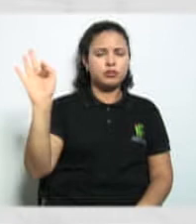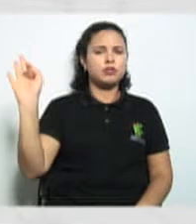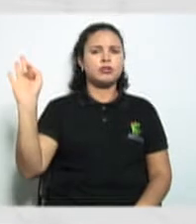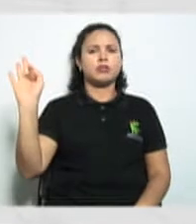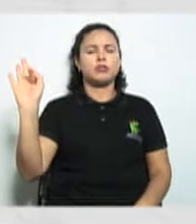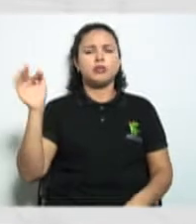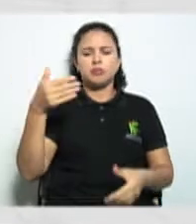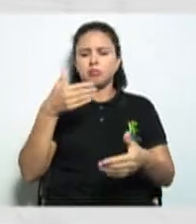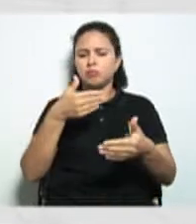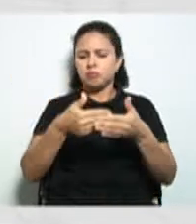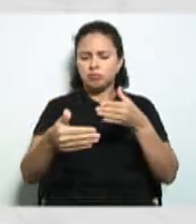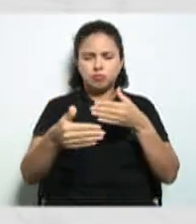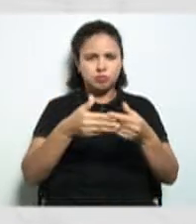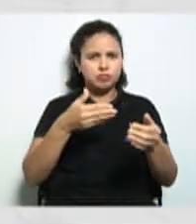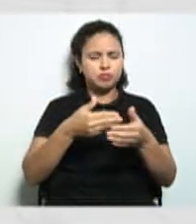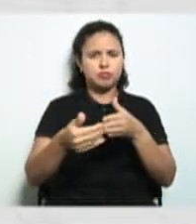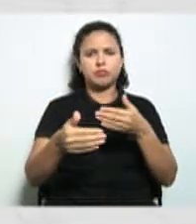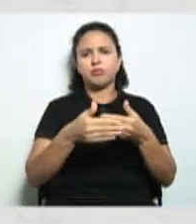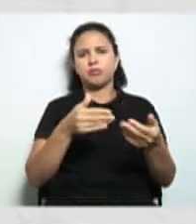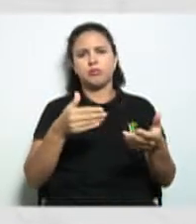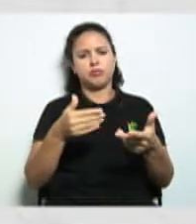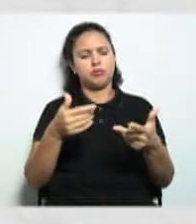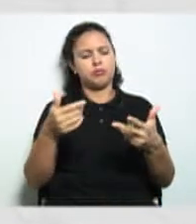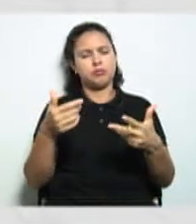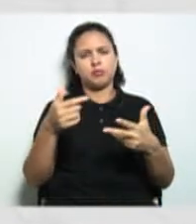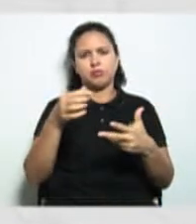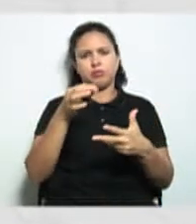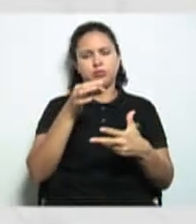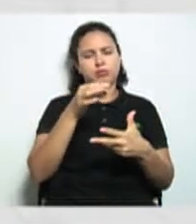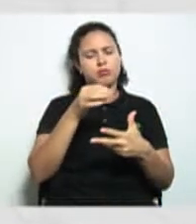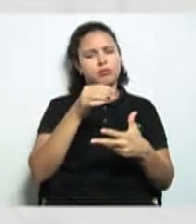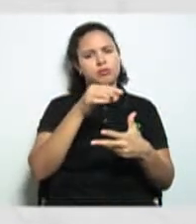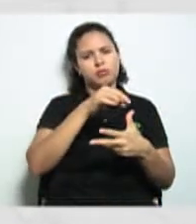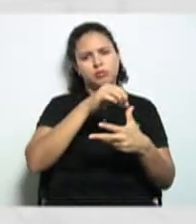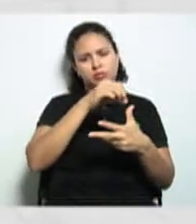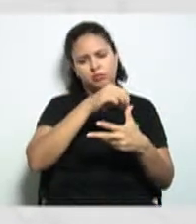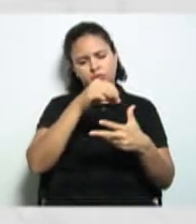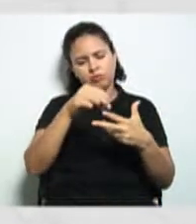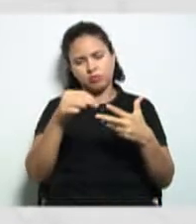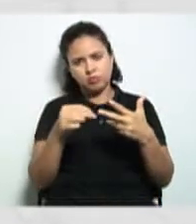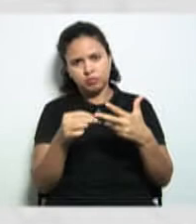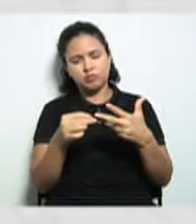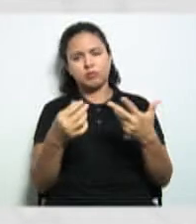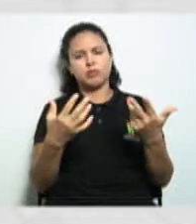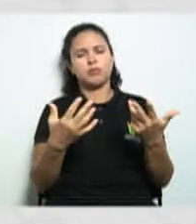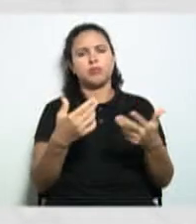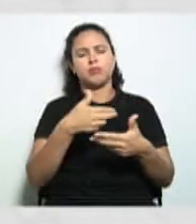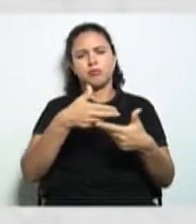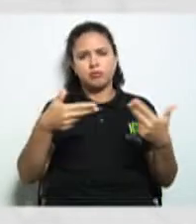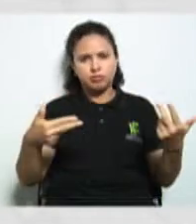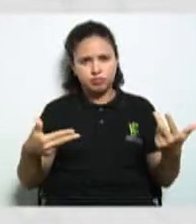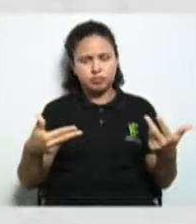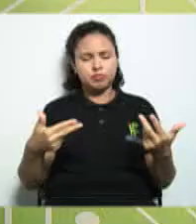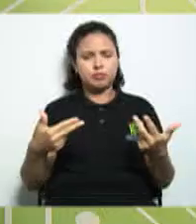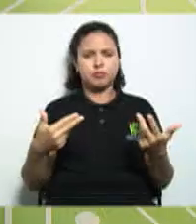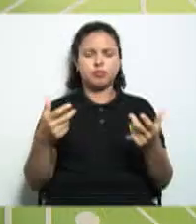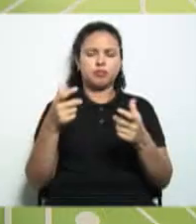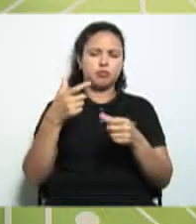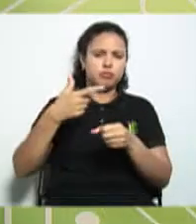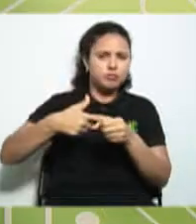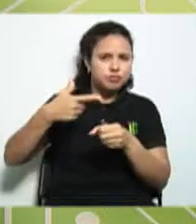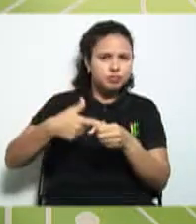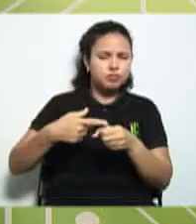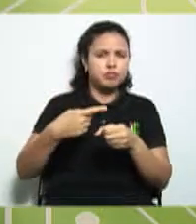de qualquer dos poderes da União, dos estados, do Distrito Federal e dos municípios. Então, você já sabe